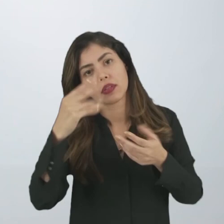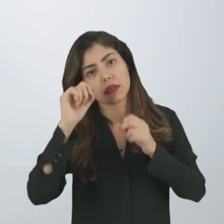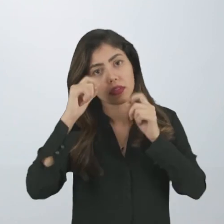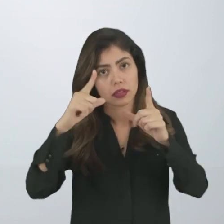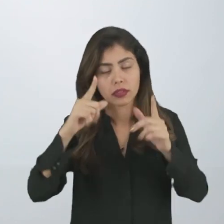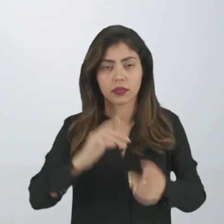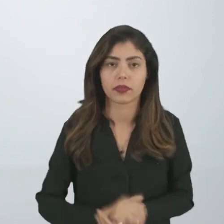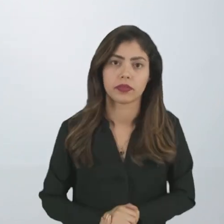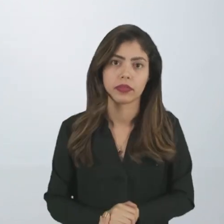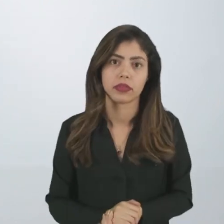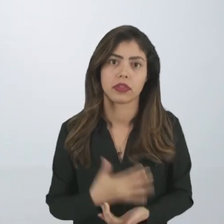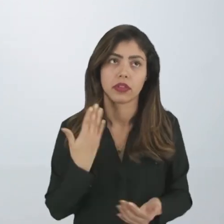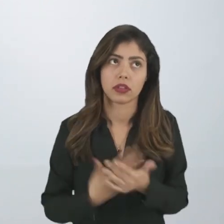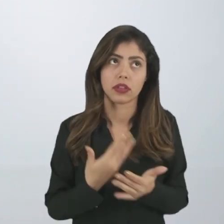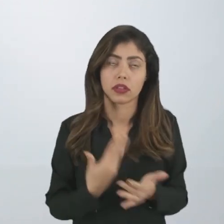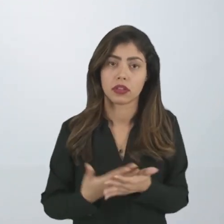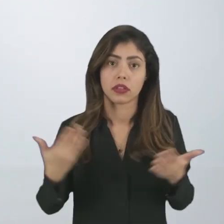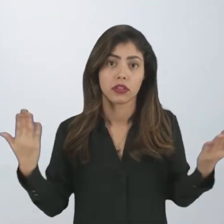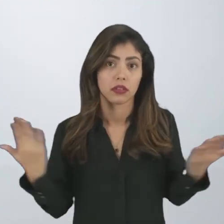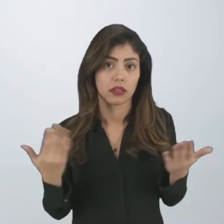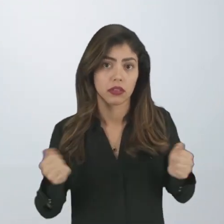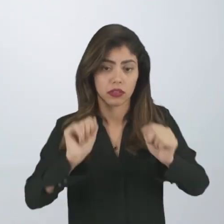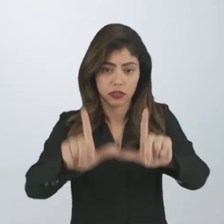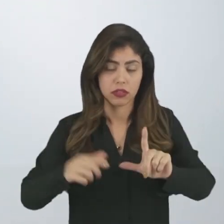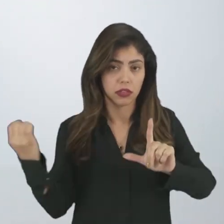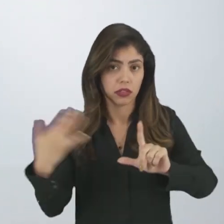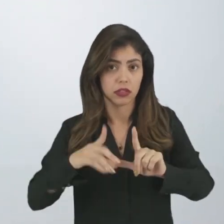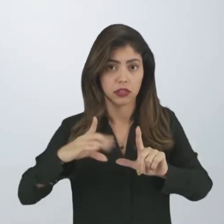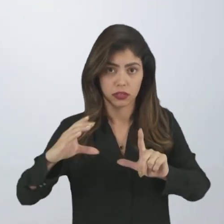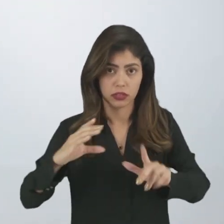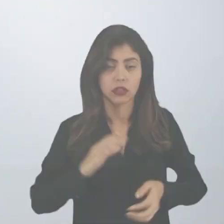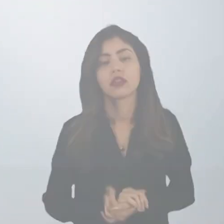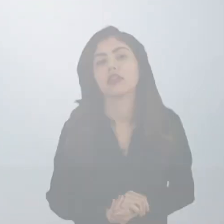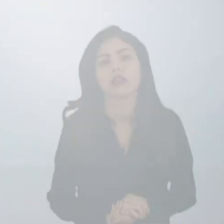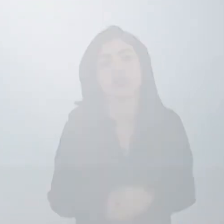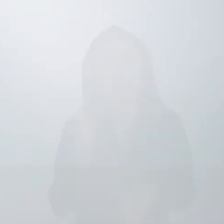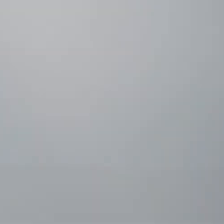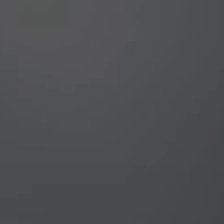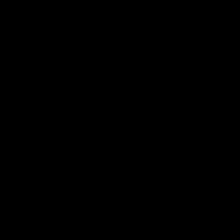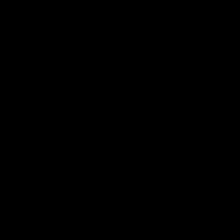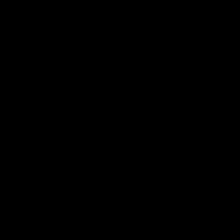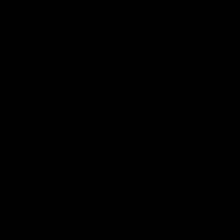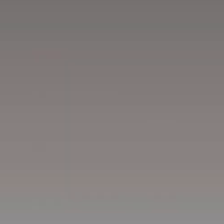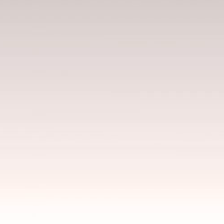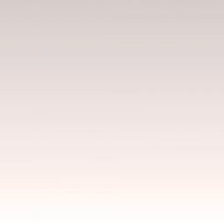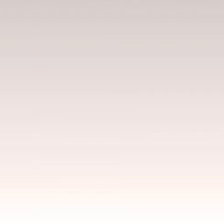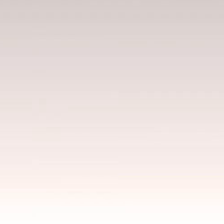atenção. A nossa aula está aí na plataforma Eduque e ficamos por aqui.